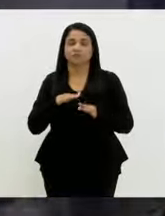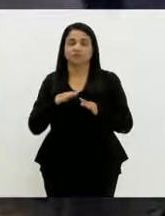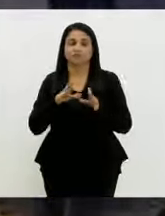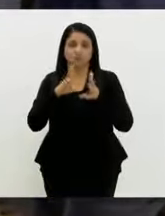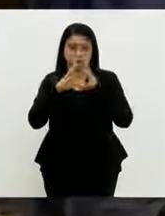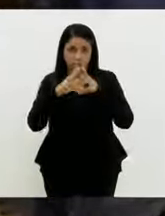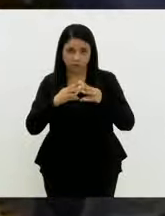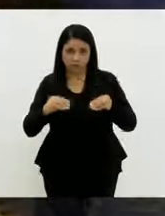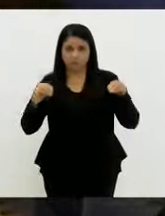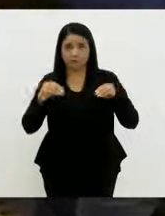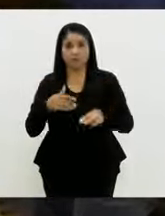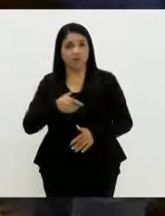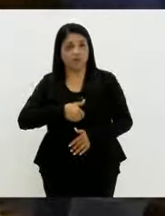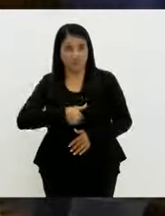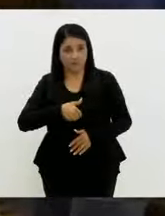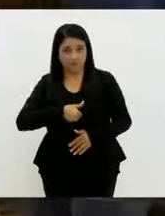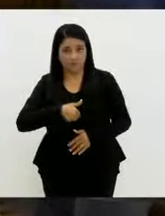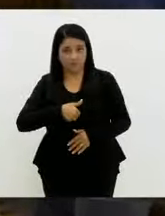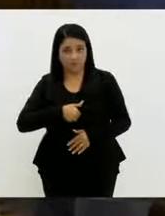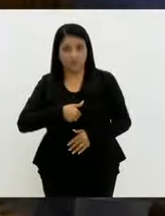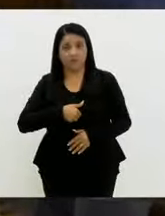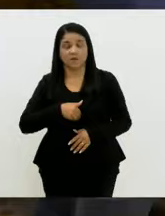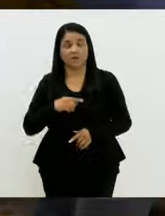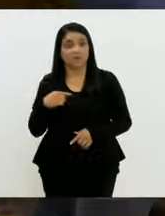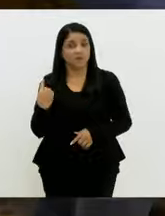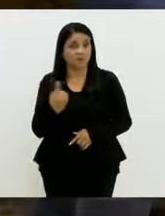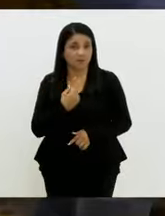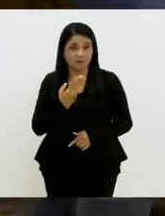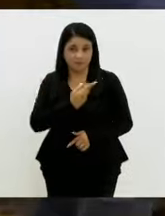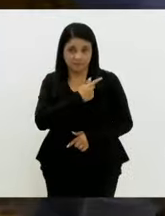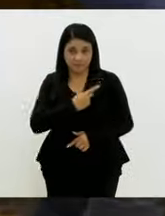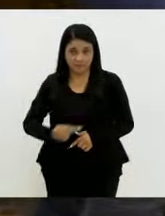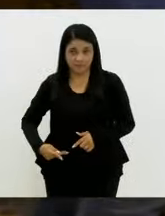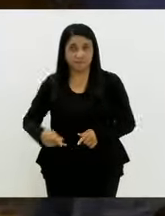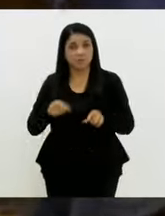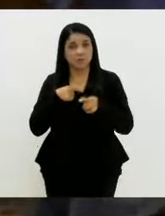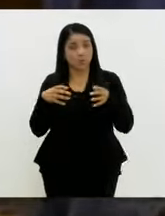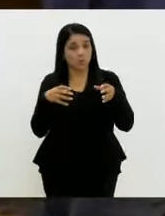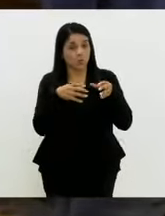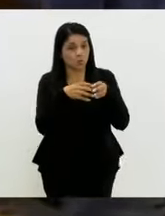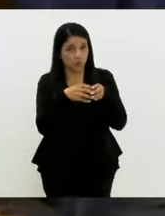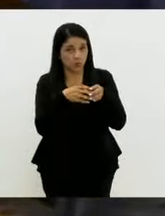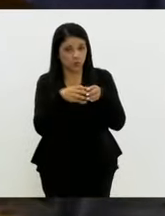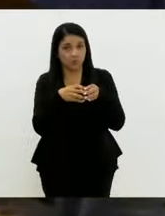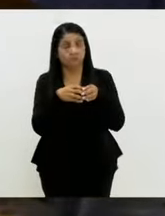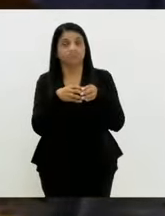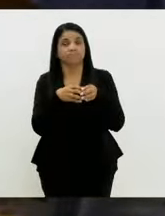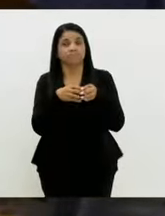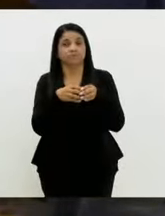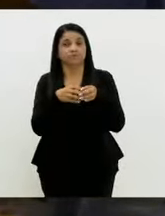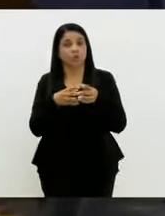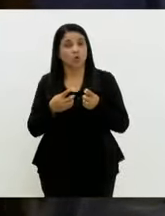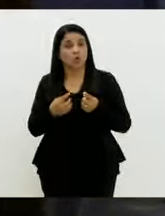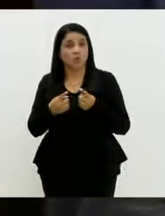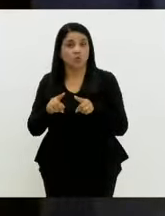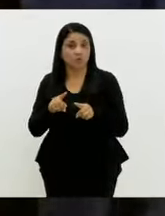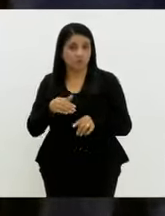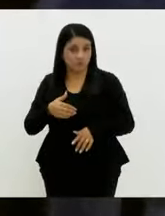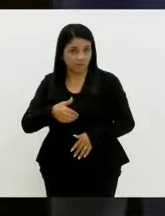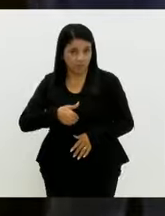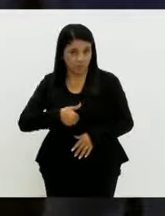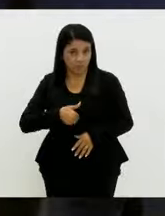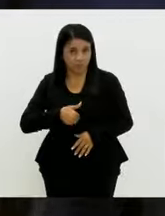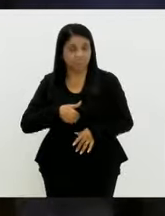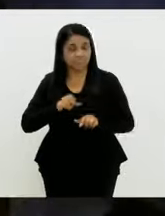aqui, senhor presidente, temos uma frente parlamentar de combate à fome e temos outras iniciativas tão